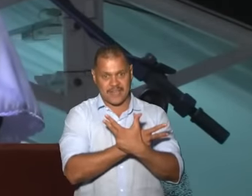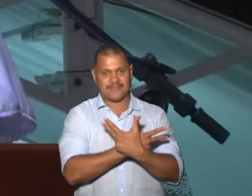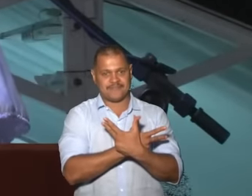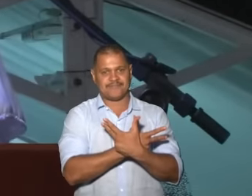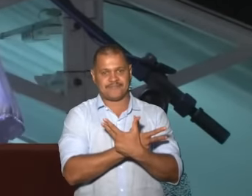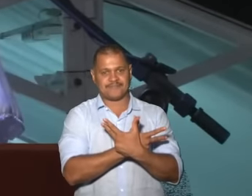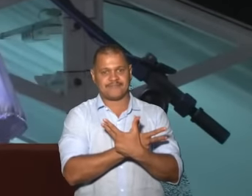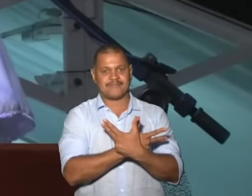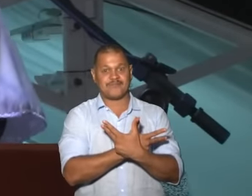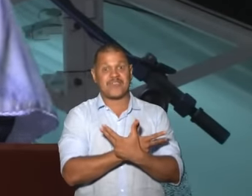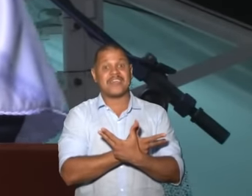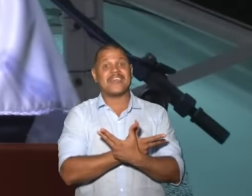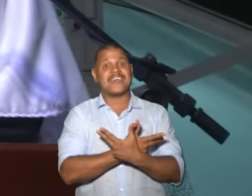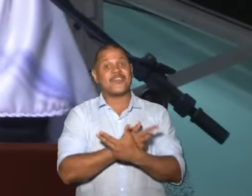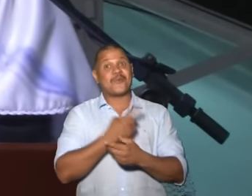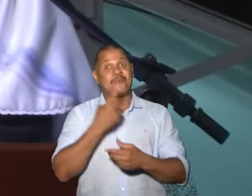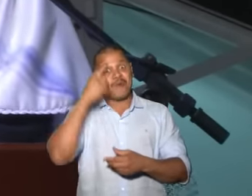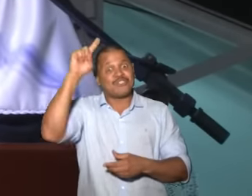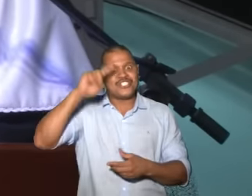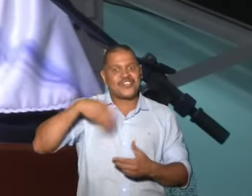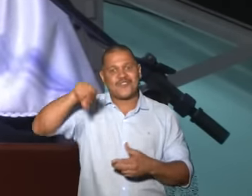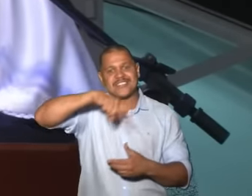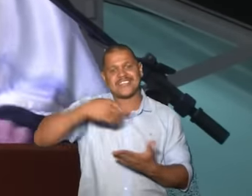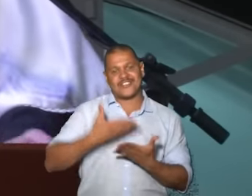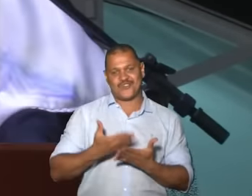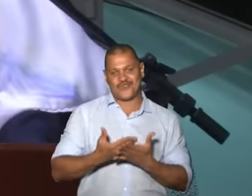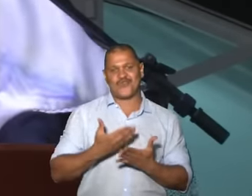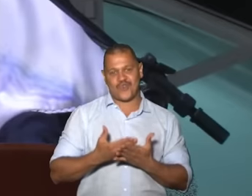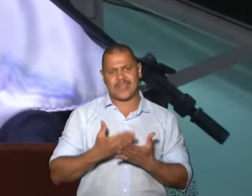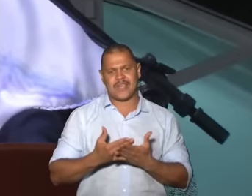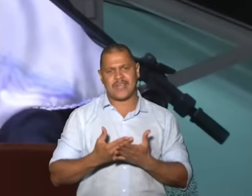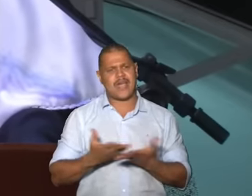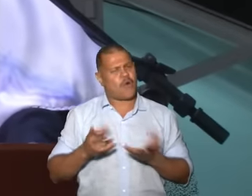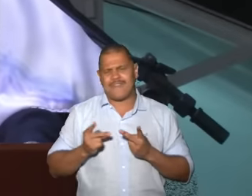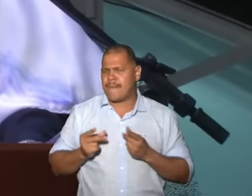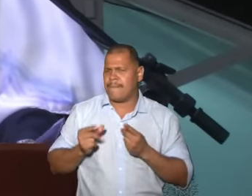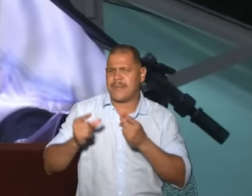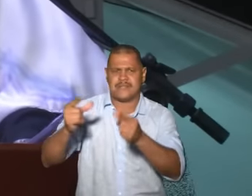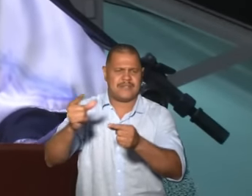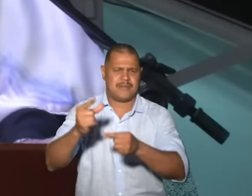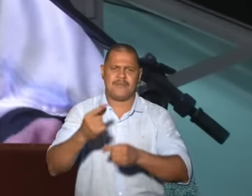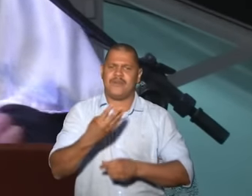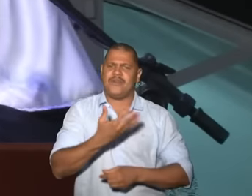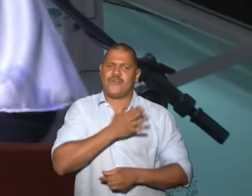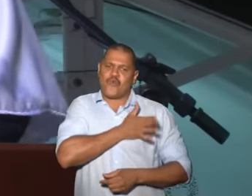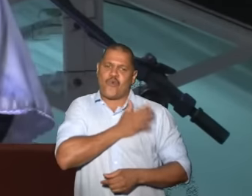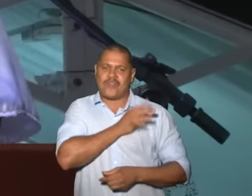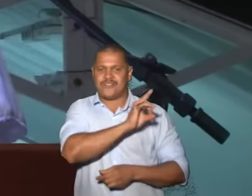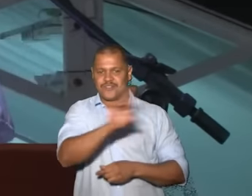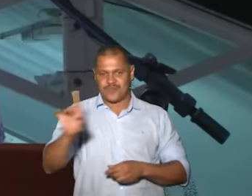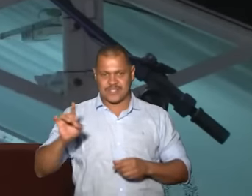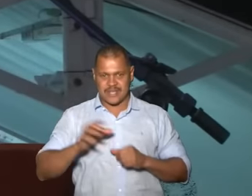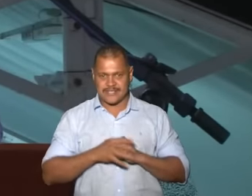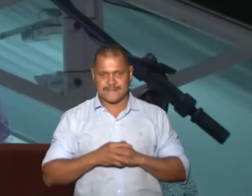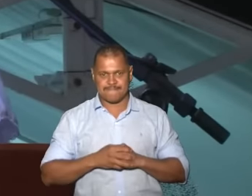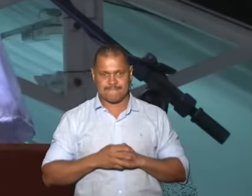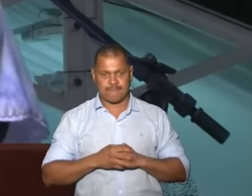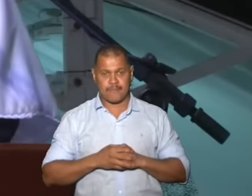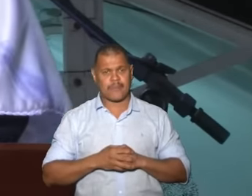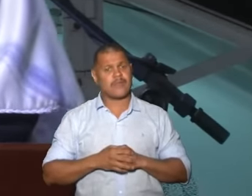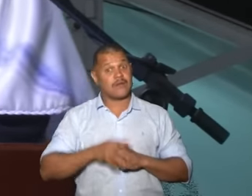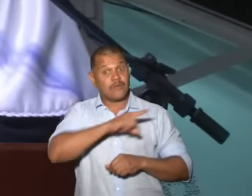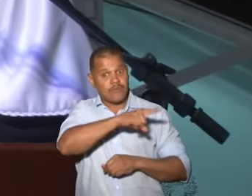um dia os recebeu, a partir de hoje vai acompanhá-los nos caminhos do viver. Podem estar certos, formandas